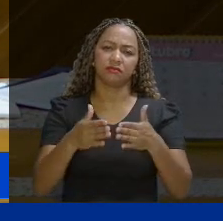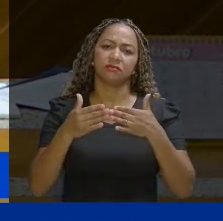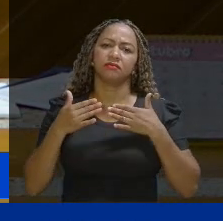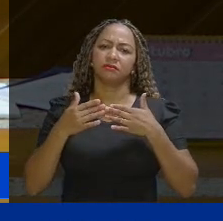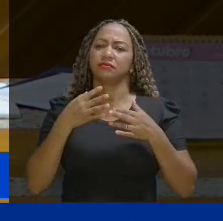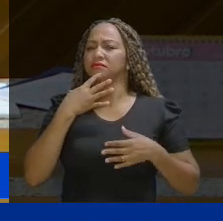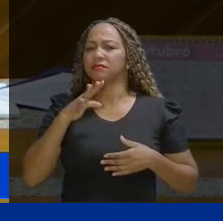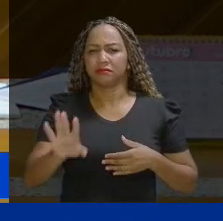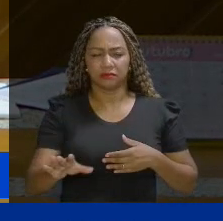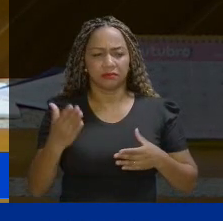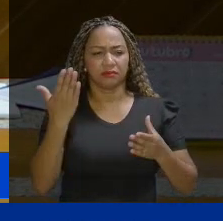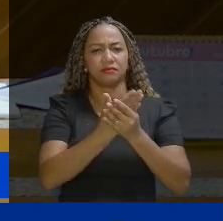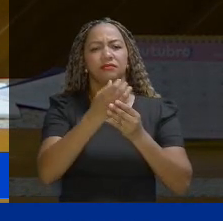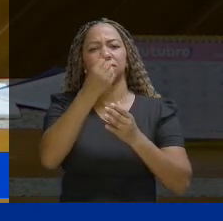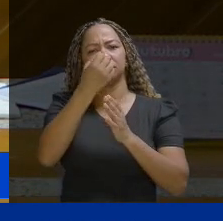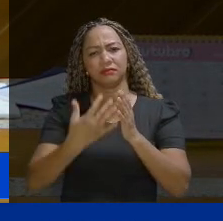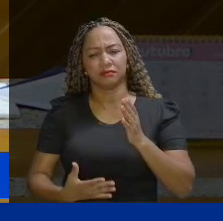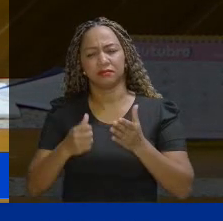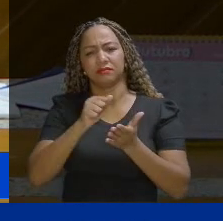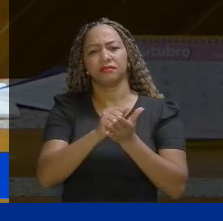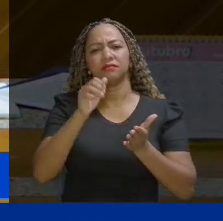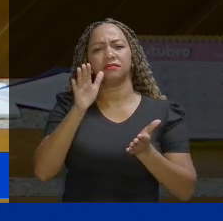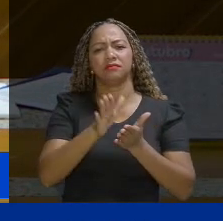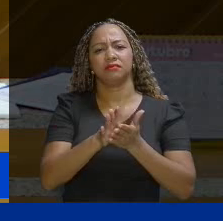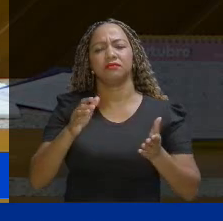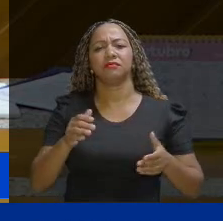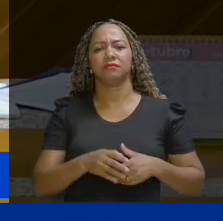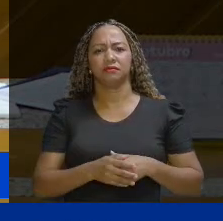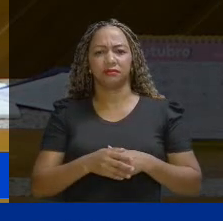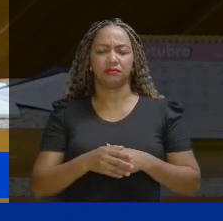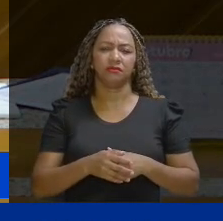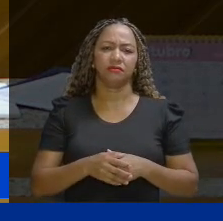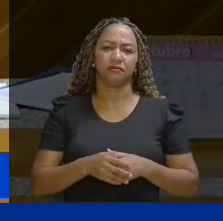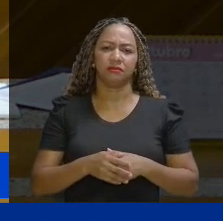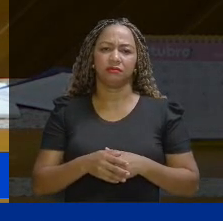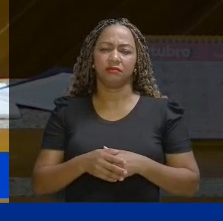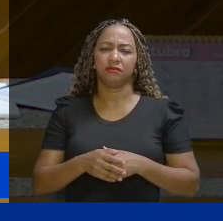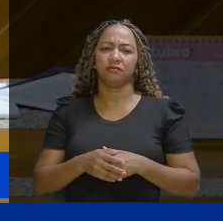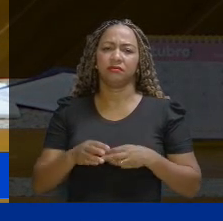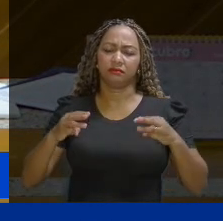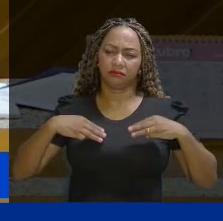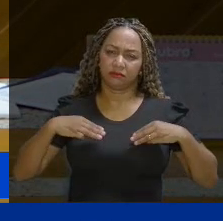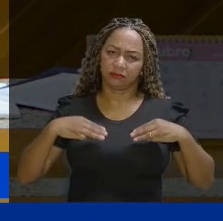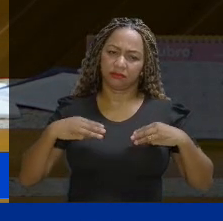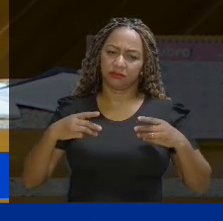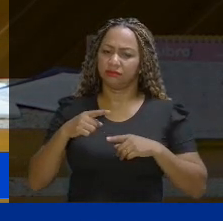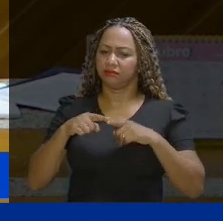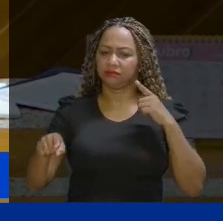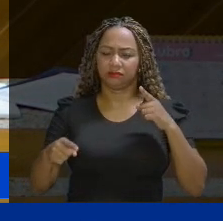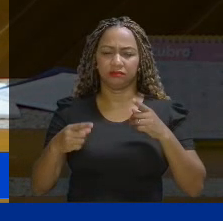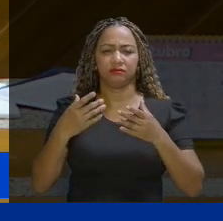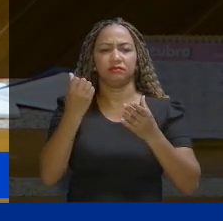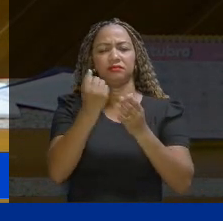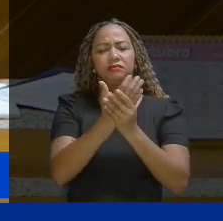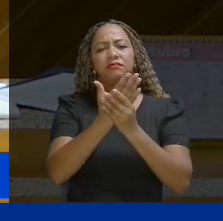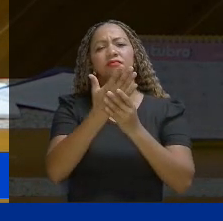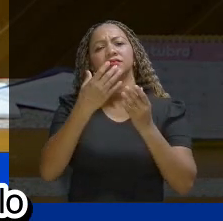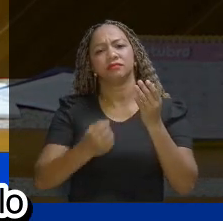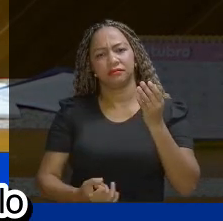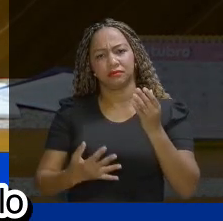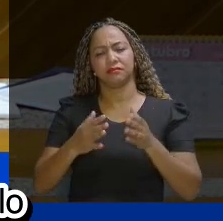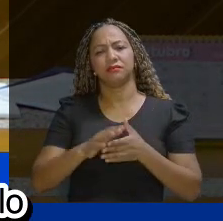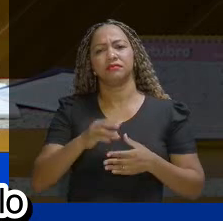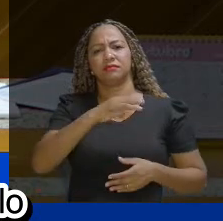pediu não conhecimento dos embargos e aplicação da multa em virtude de caráter protelatório. No mérito, requereu não provimento dos embargos.